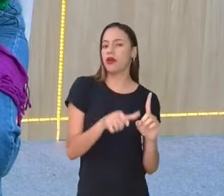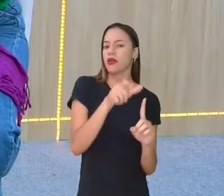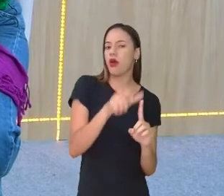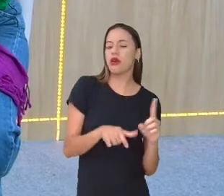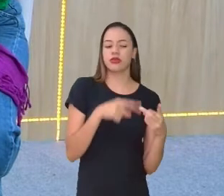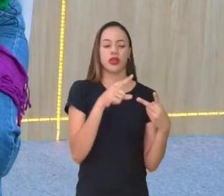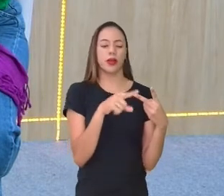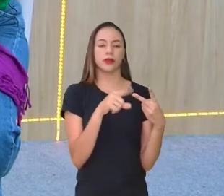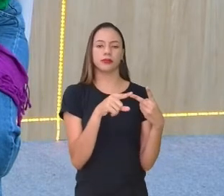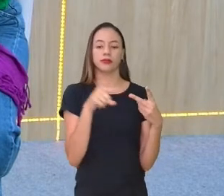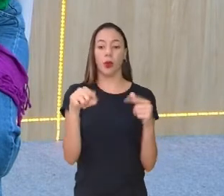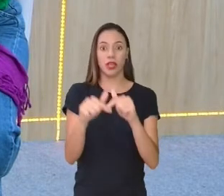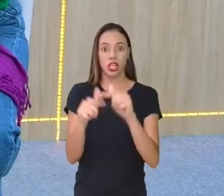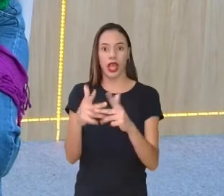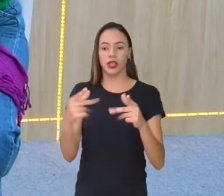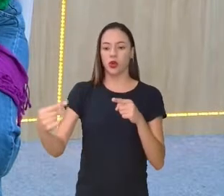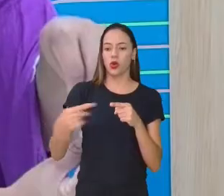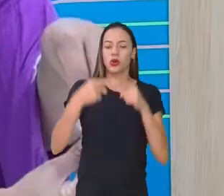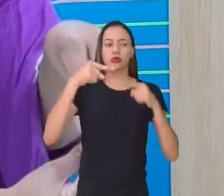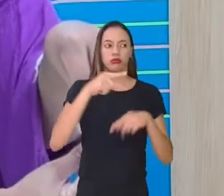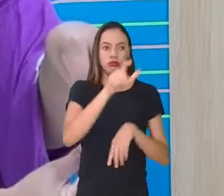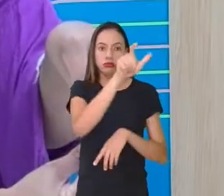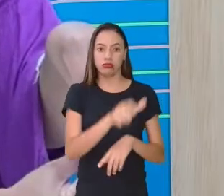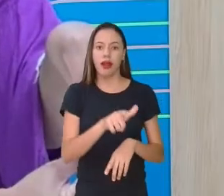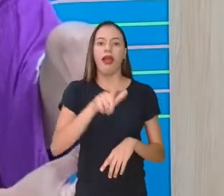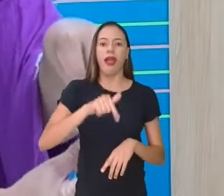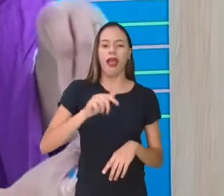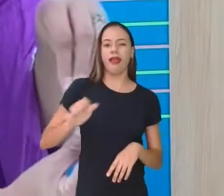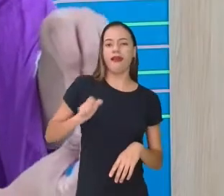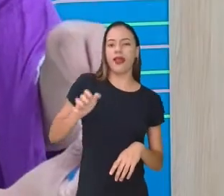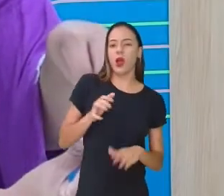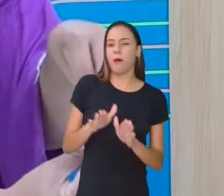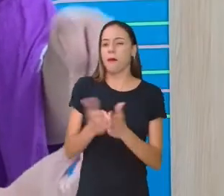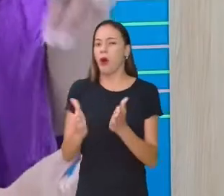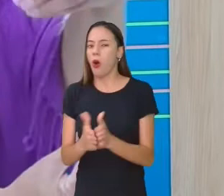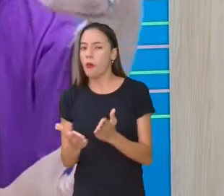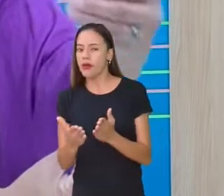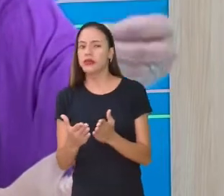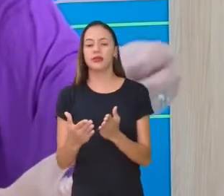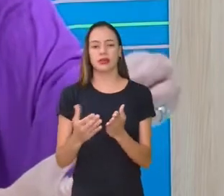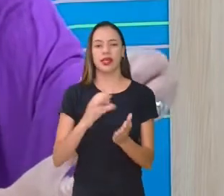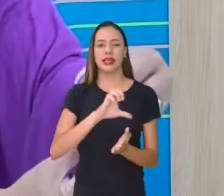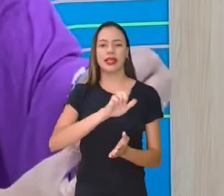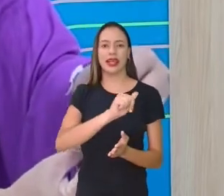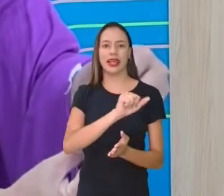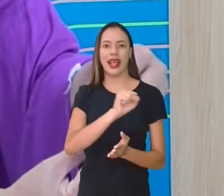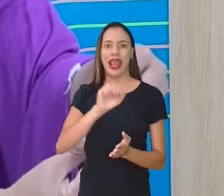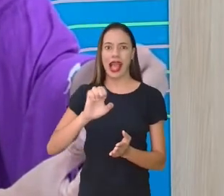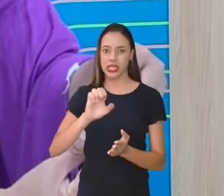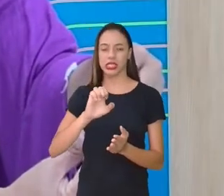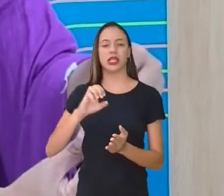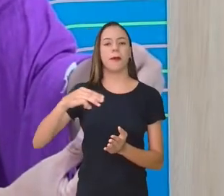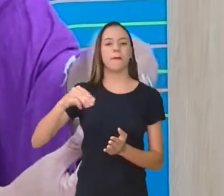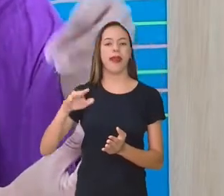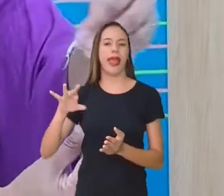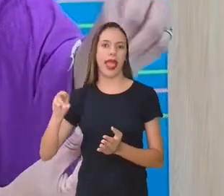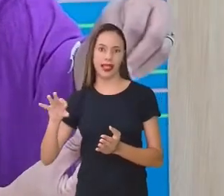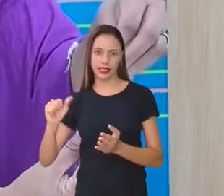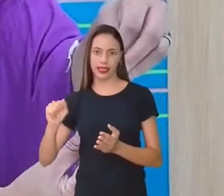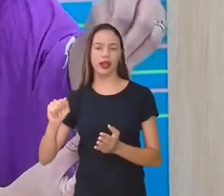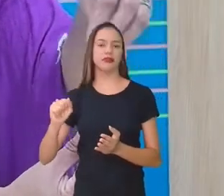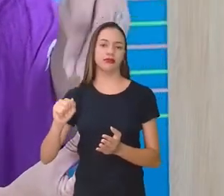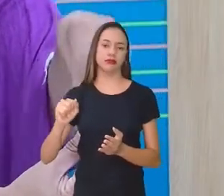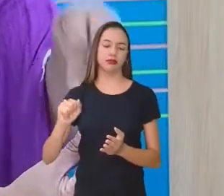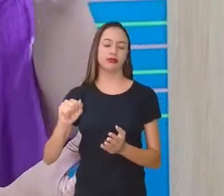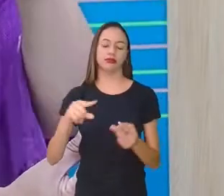vai dizer se o personagem é de classe alta, média ou baixa. Ele vai dizer se aquele tipo de